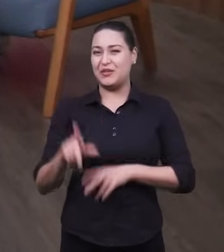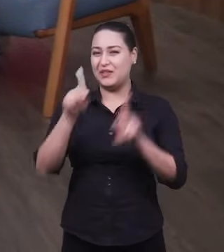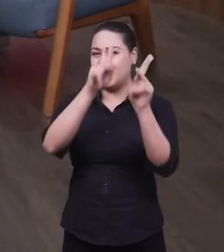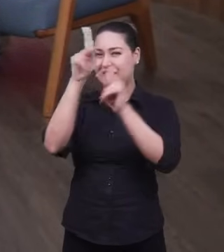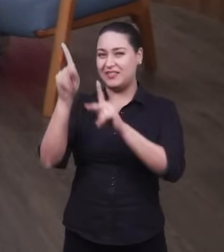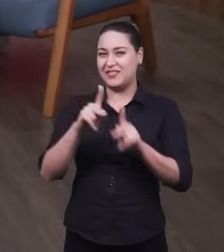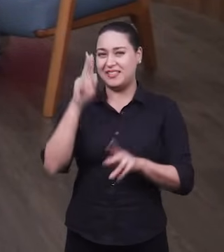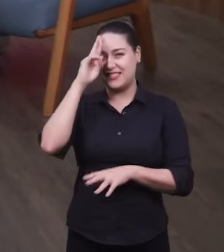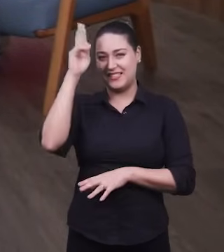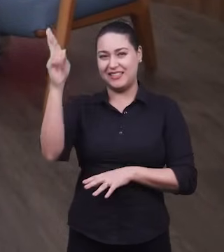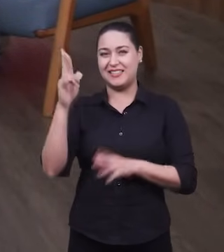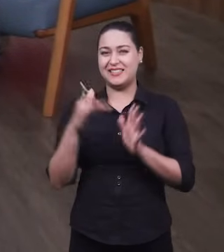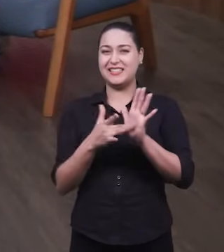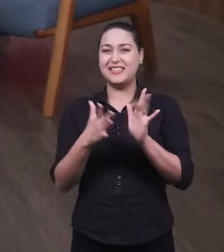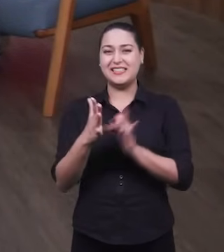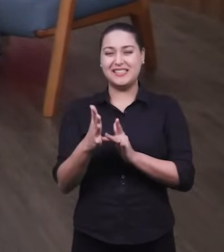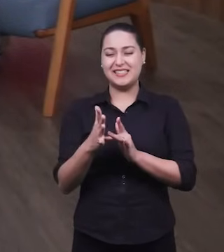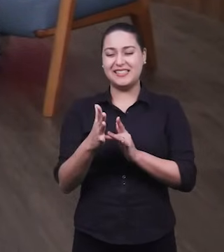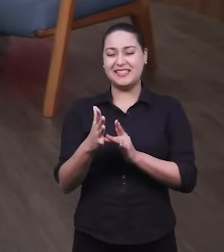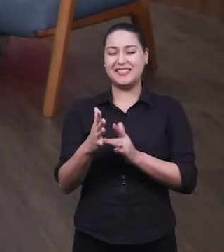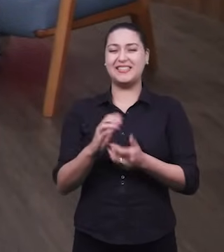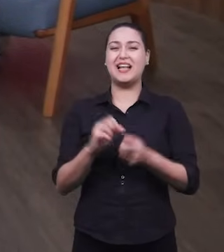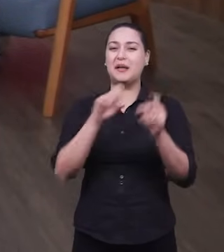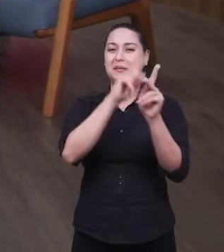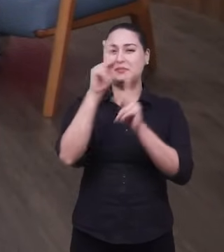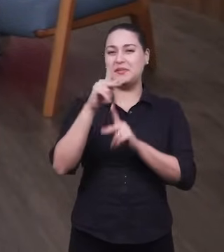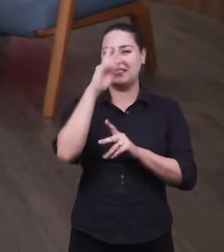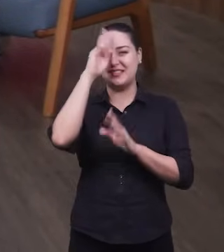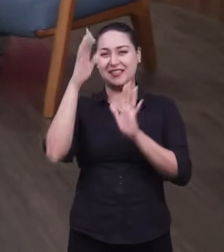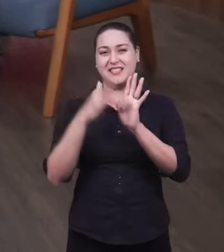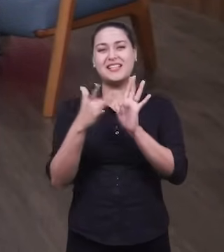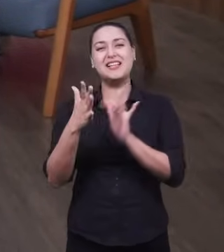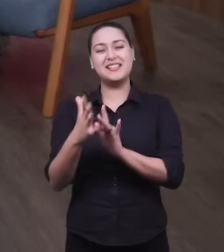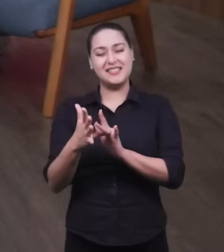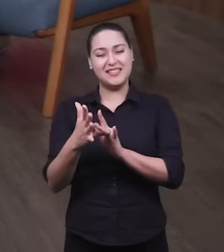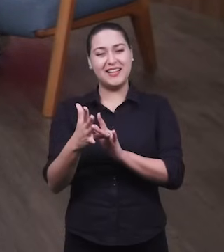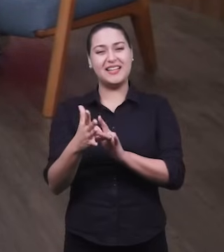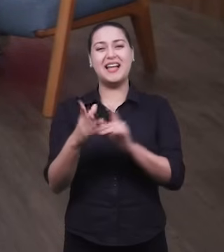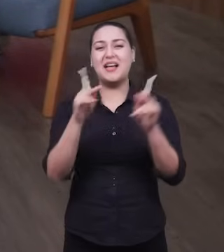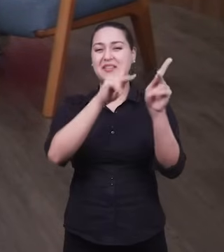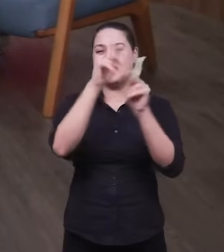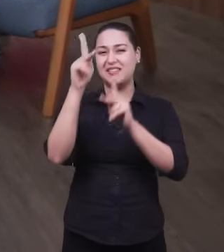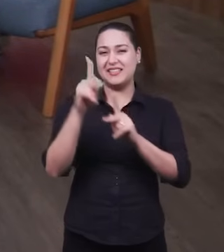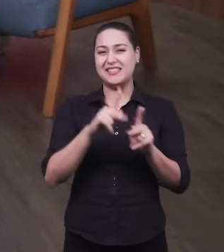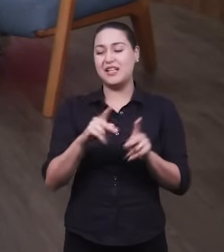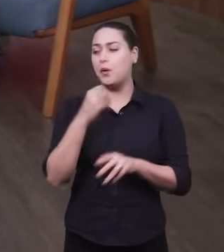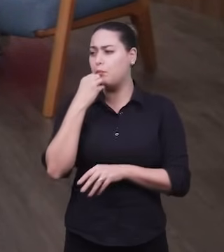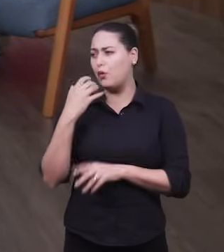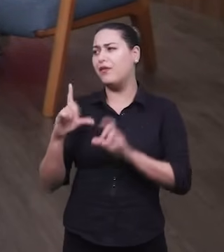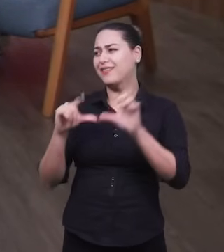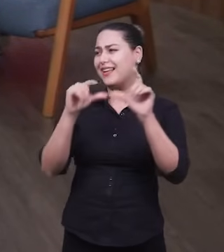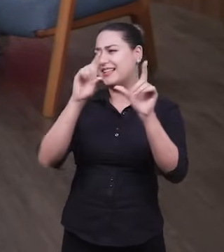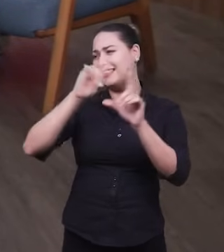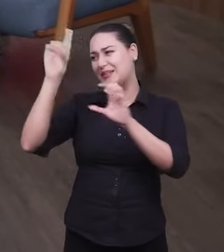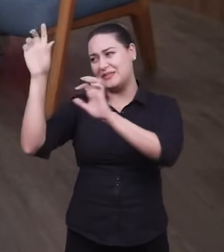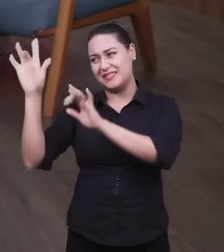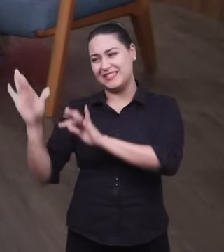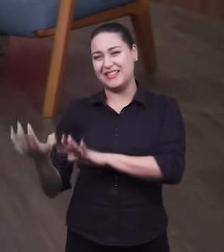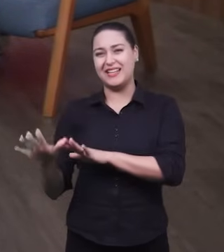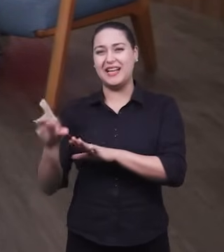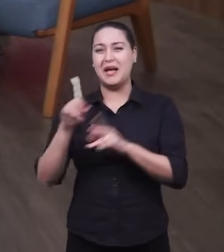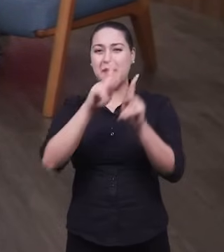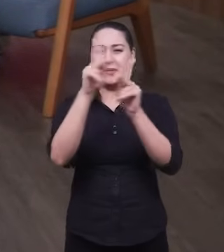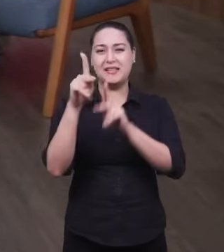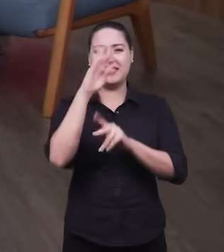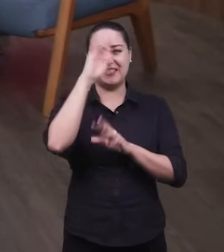breve a gente está de volta. A paz do Senhor. Glória a Deus. Pai do Senhor Josias, Daniel. Pai do Senhor Sérgio, Pai do Senhor Josias, boa viagem. Obrigado.